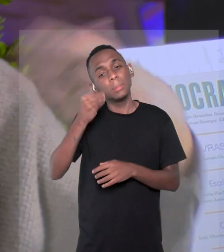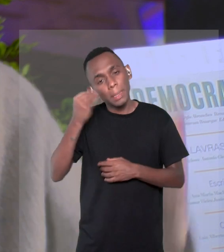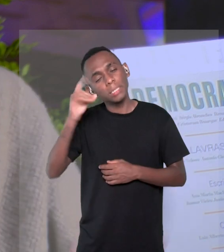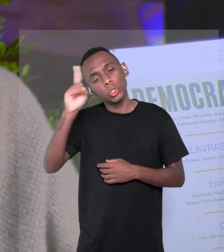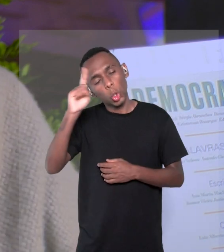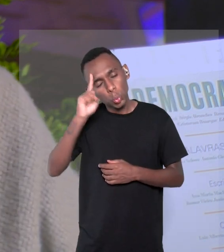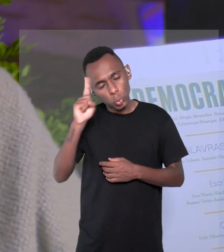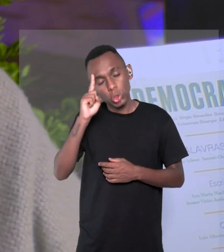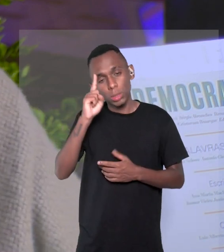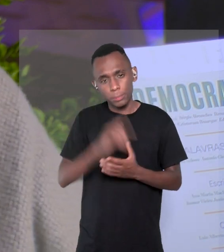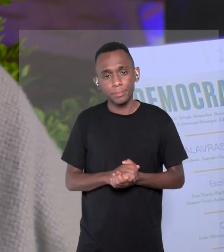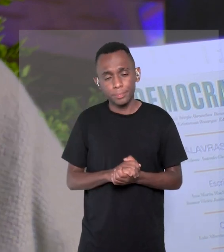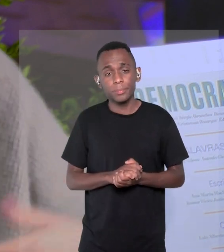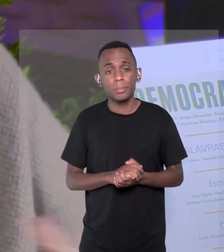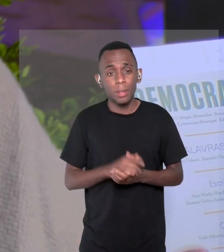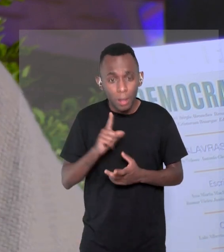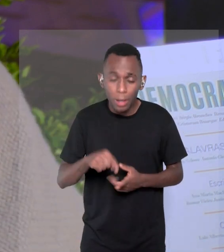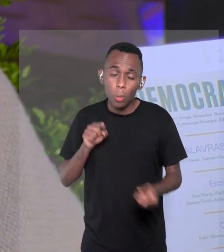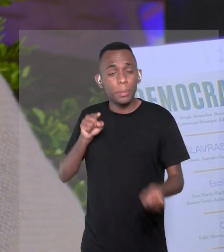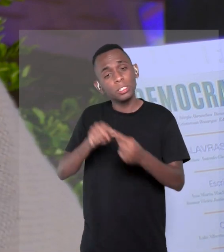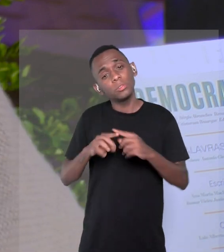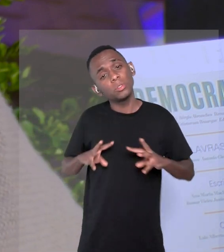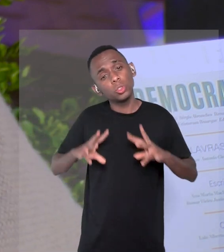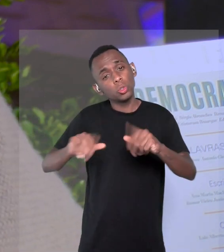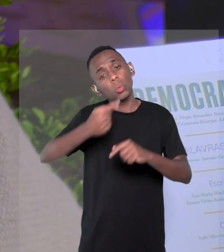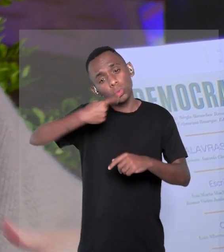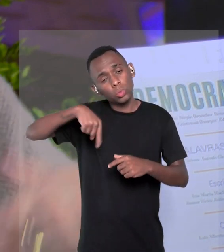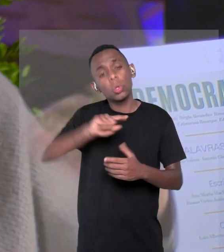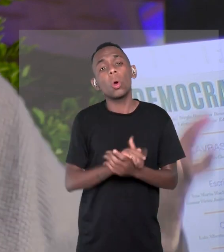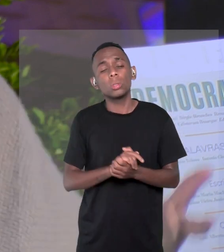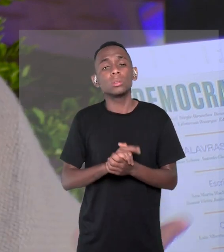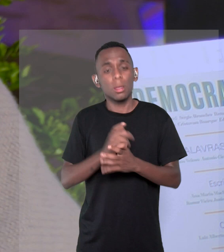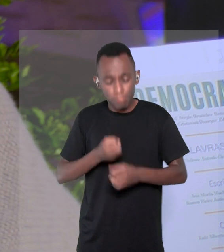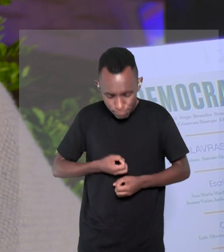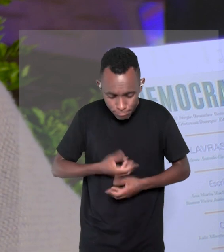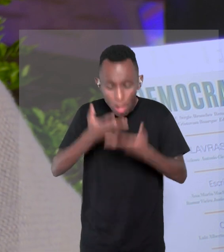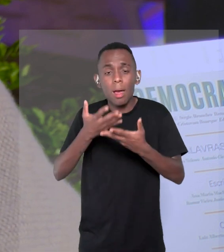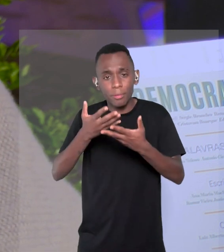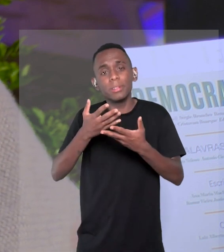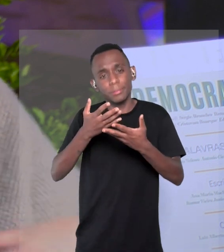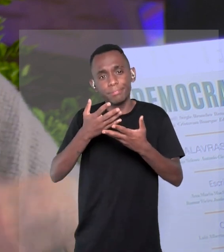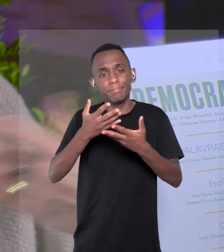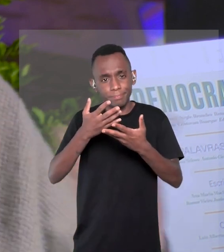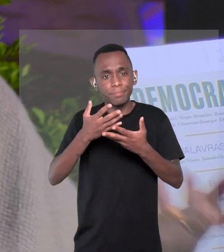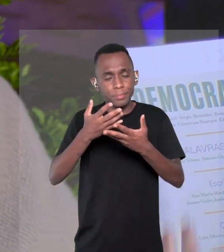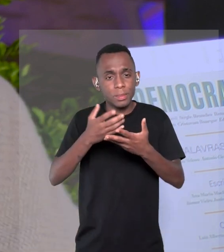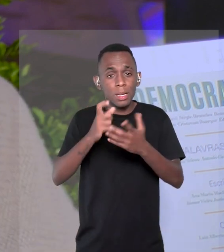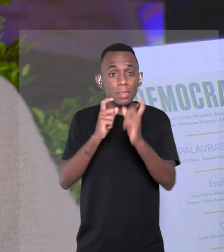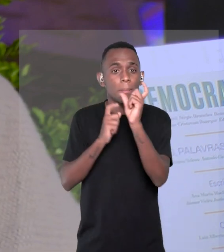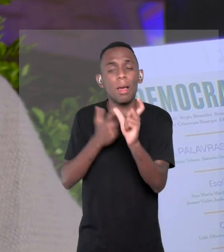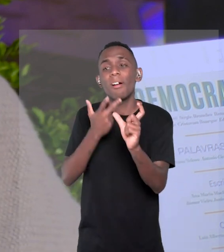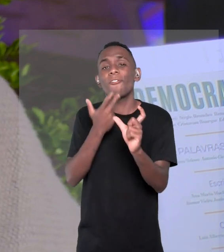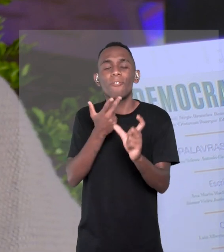estamos sendo sinceros. Isso é democracia. Nós não estamos com medo de ninguém, com as coisas que nós